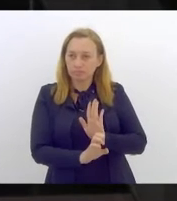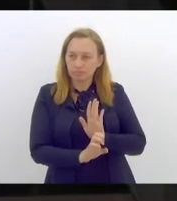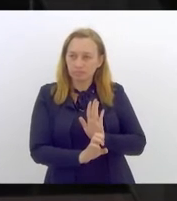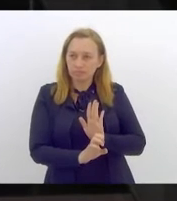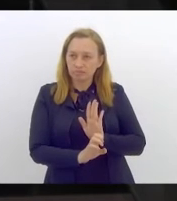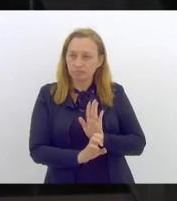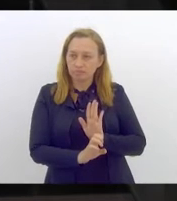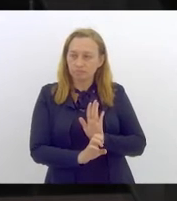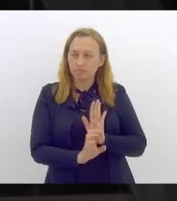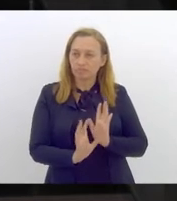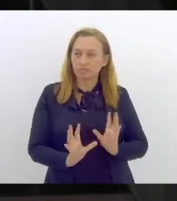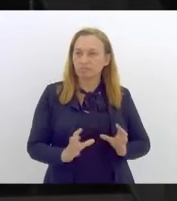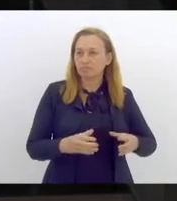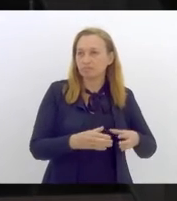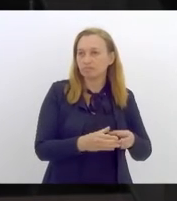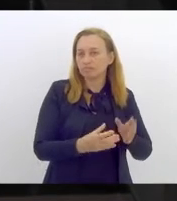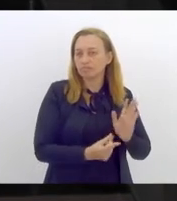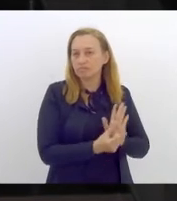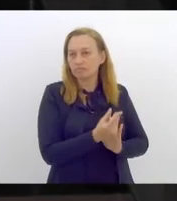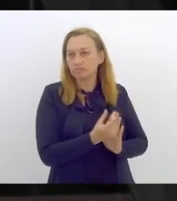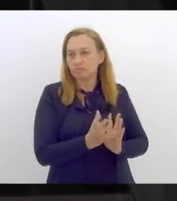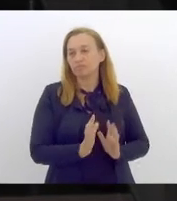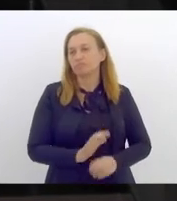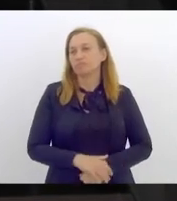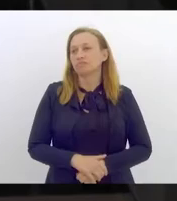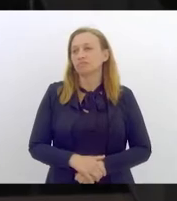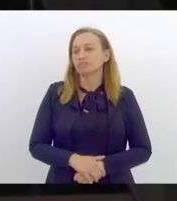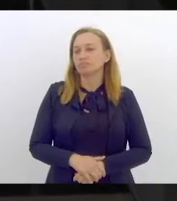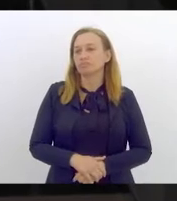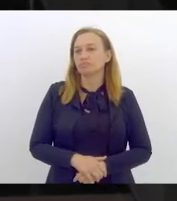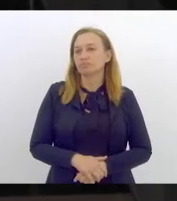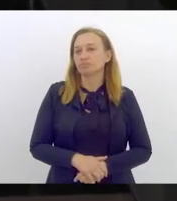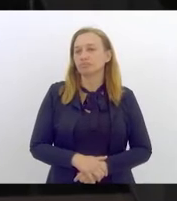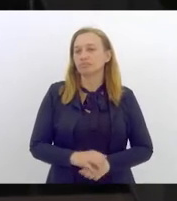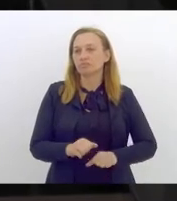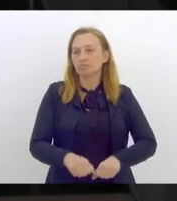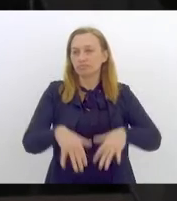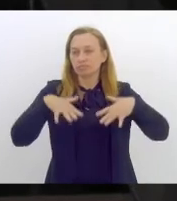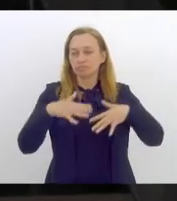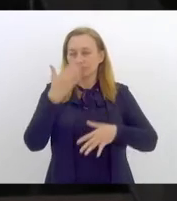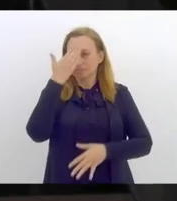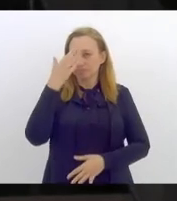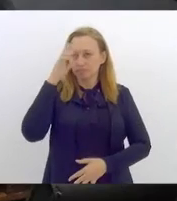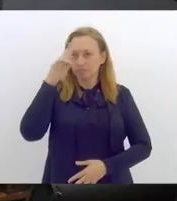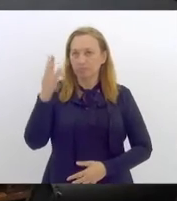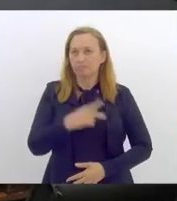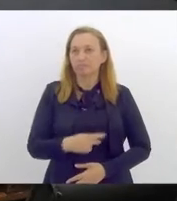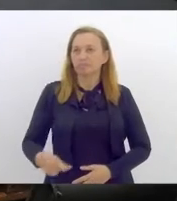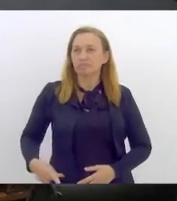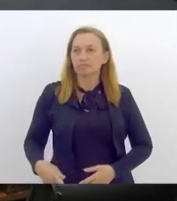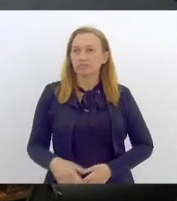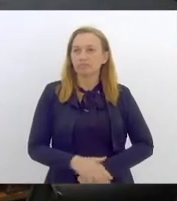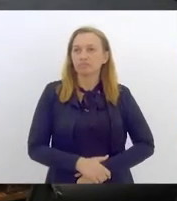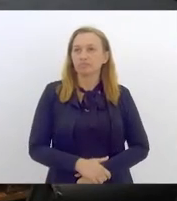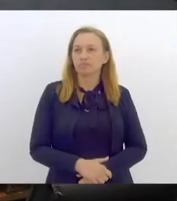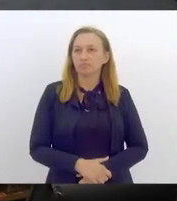seja na comissão de orçamento, quer seja posteriormente plenário. Muito obrigado, senhor presidente.